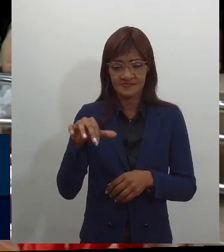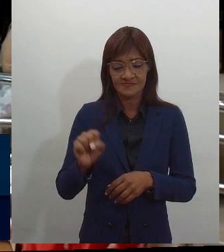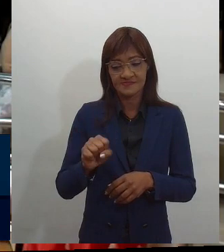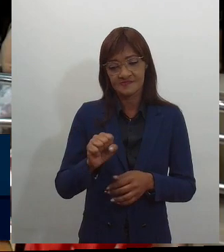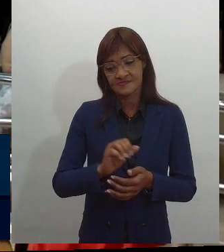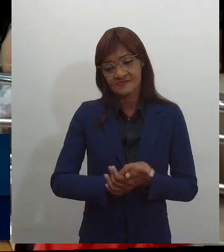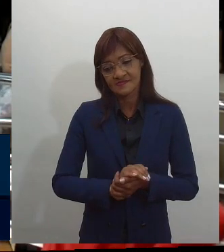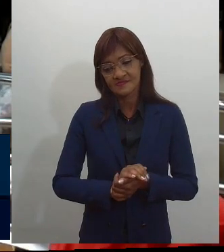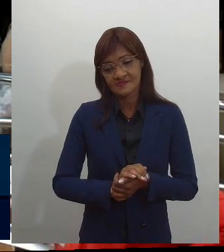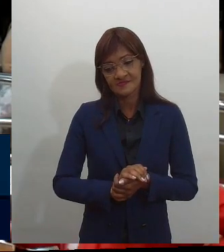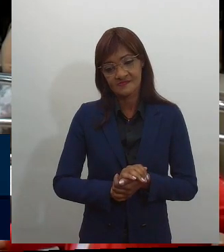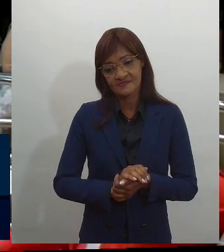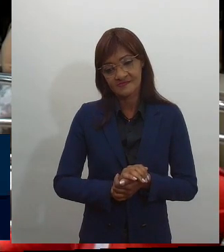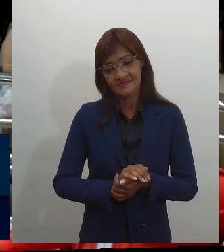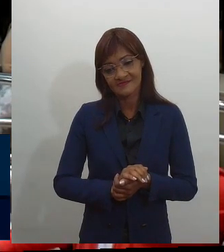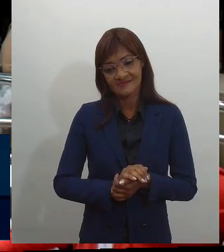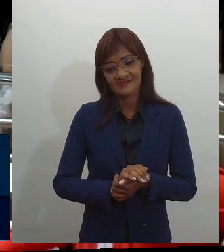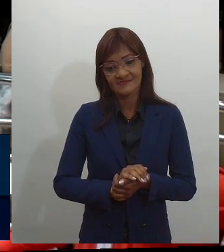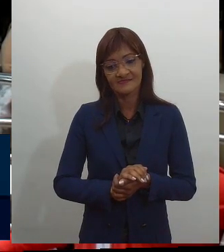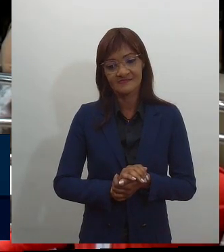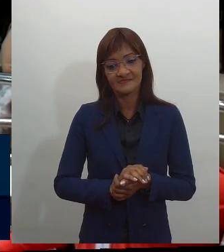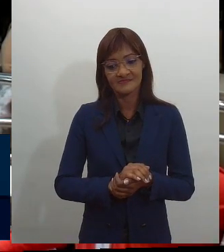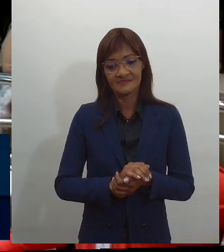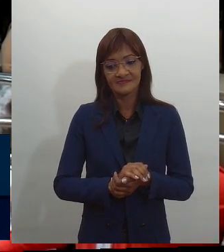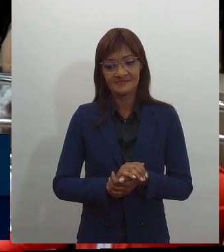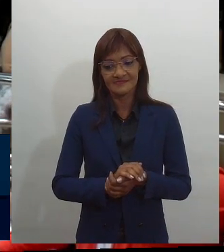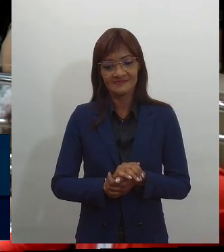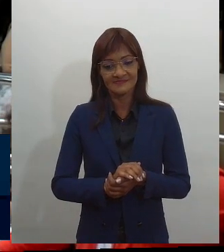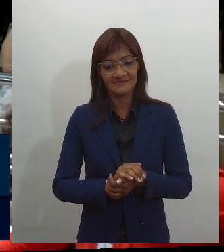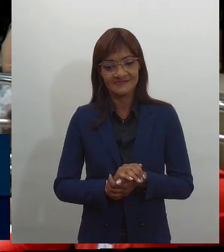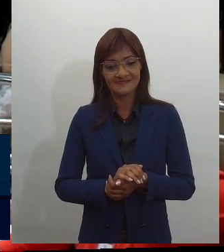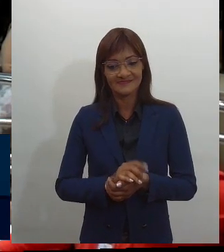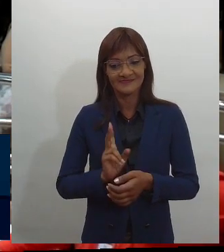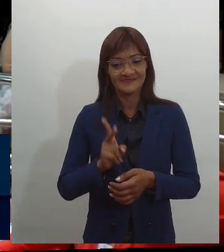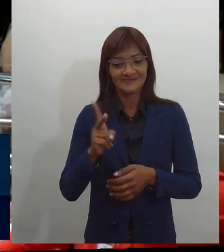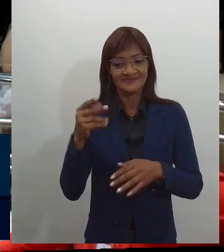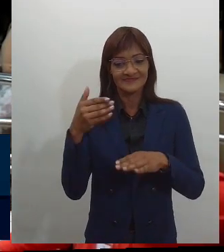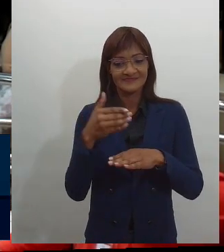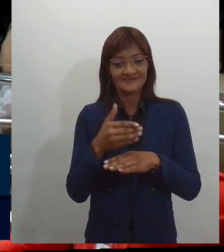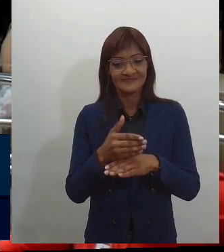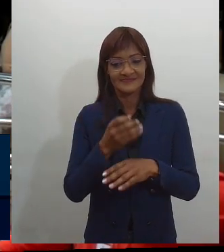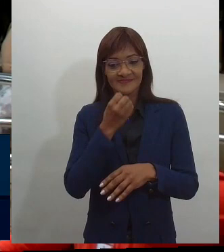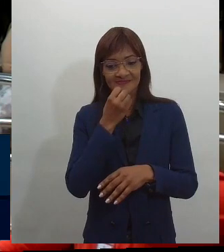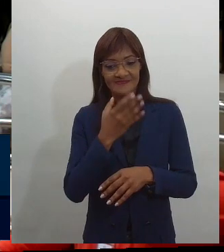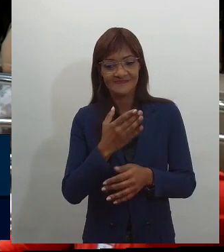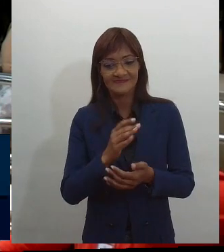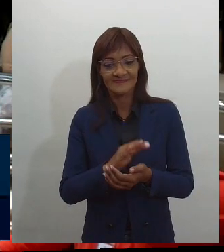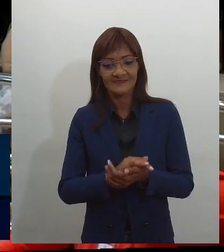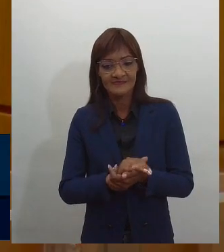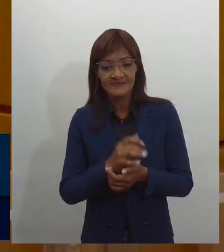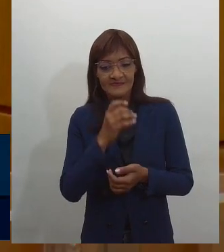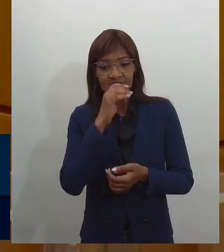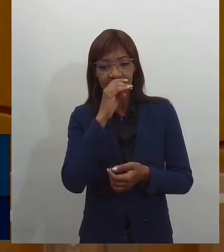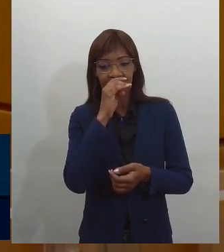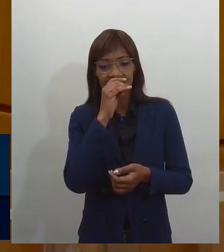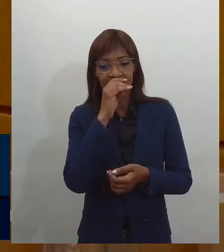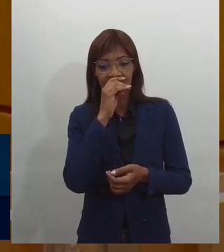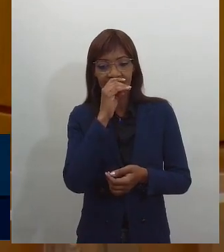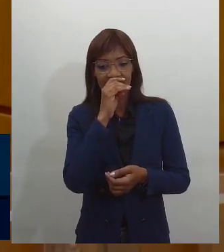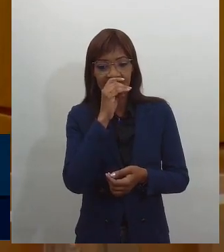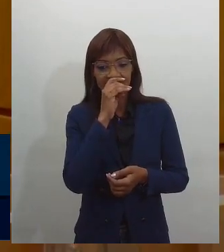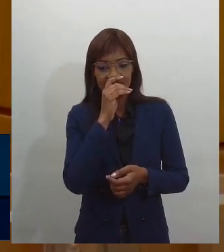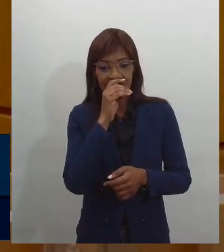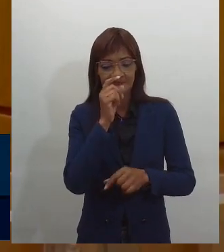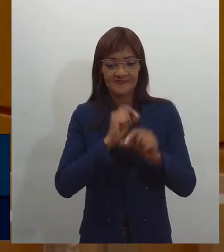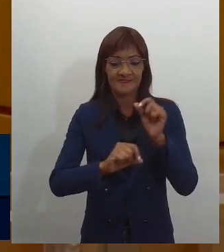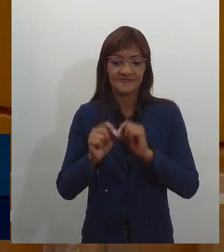dores. Não tem como. Enfim, a Otavana está ali, que é gloriense. Parabéns. E ainda tem Nossa Senhora de Lourdes,